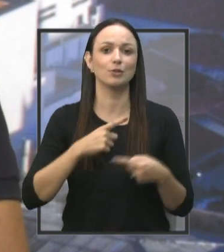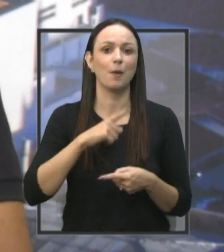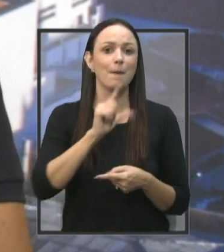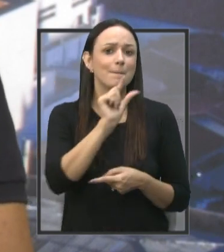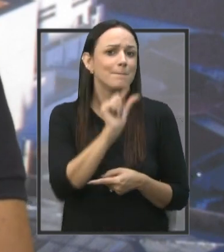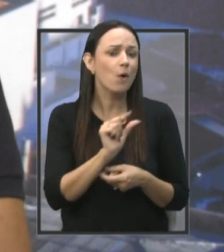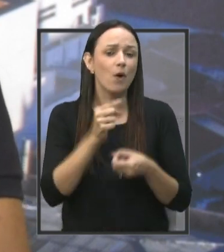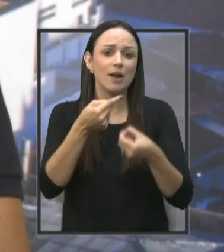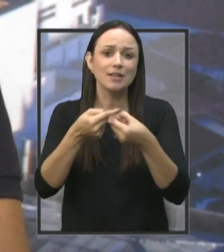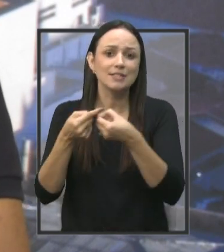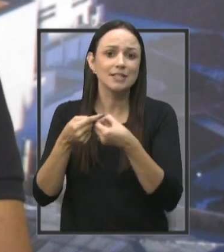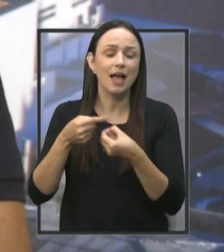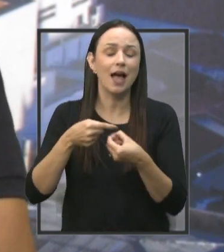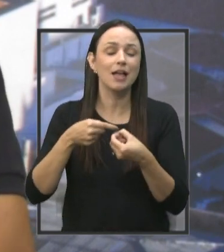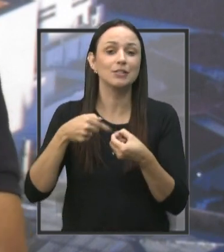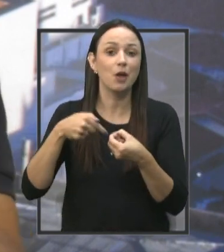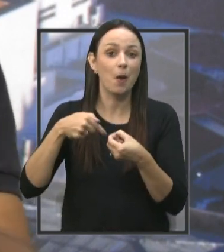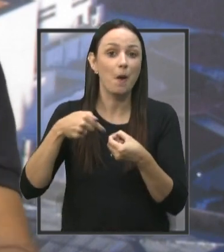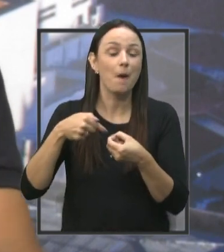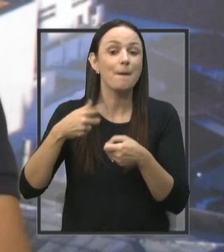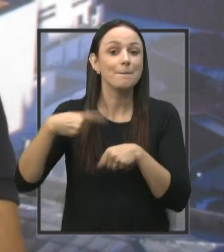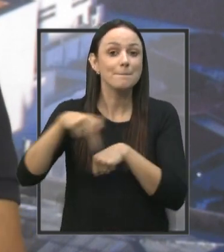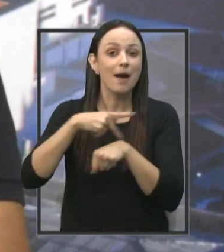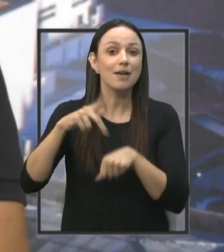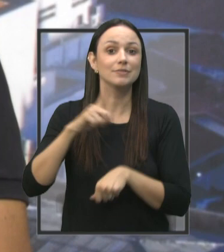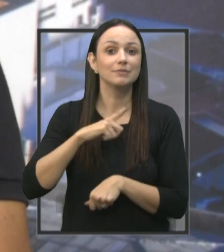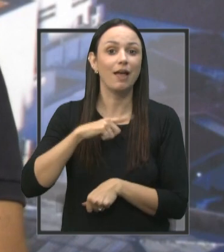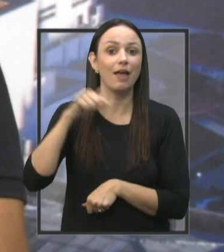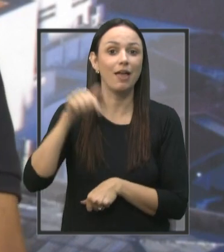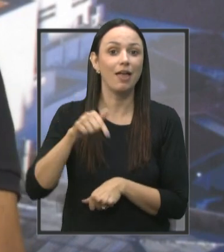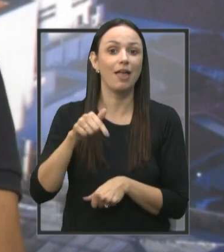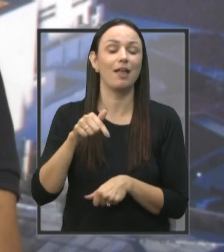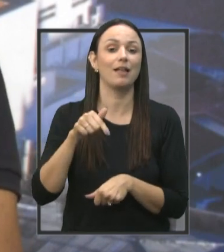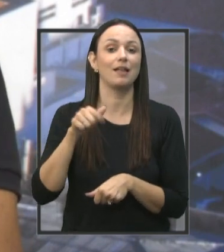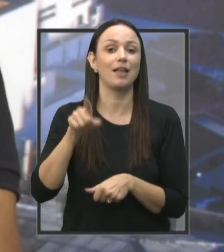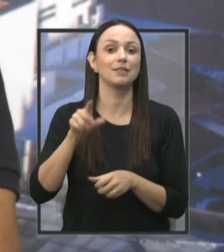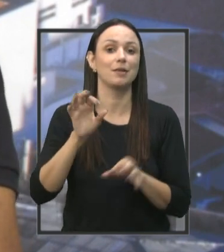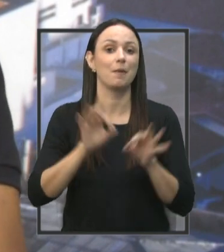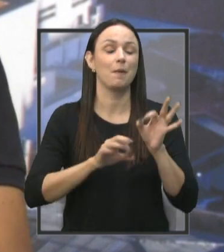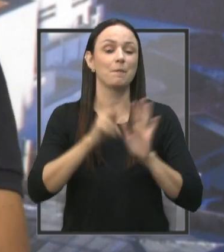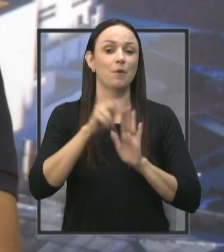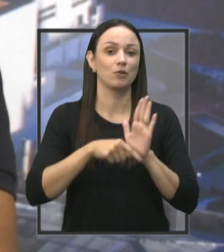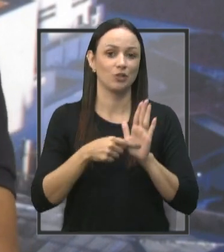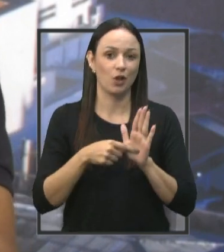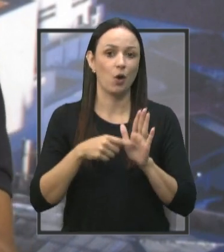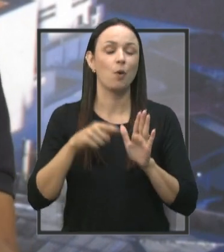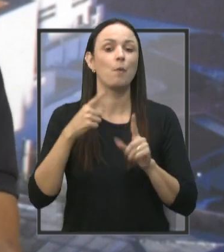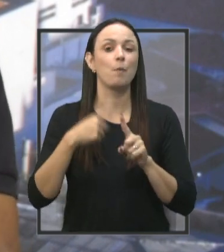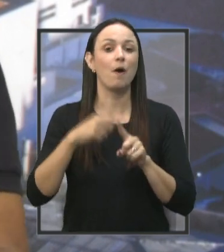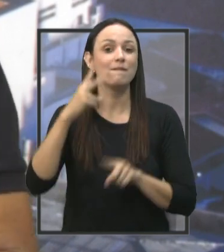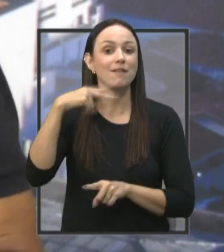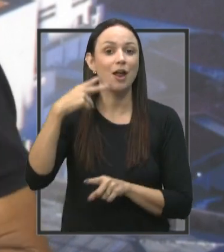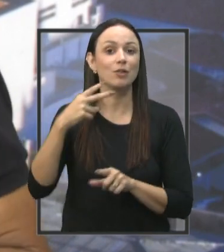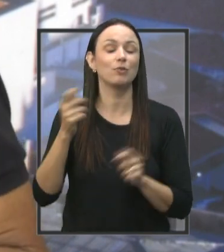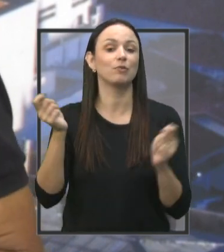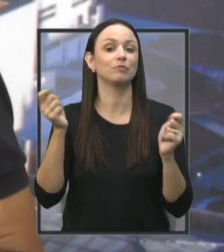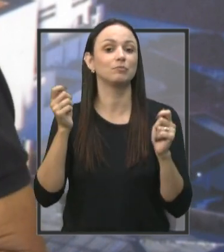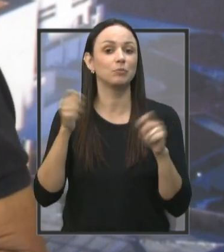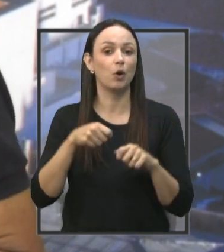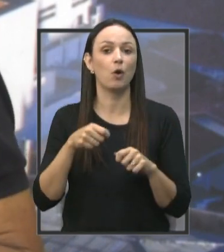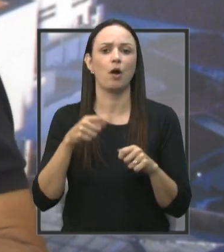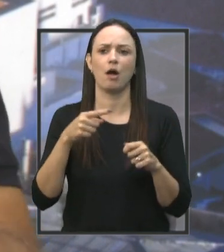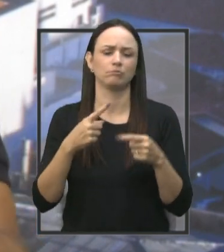poucas cidades no país que implementaram esse tipo de projeto, onde os vereadores, sejam